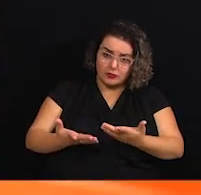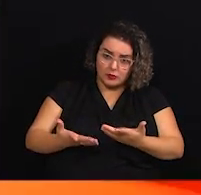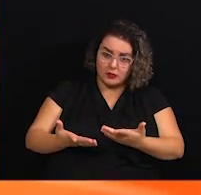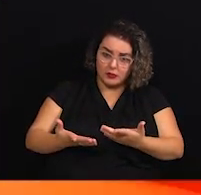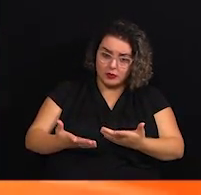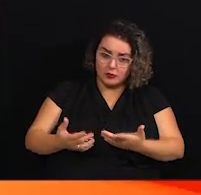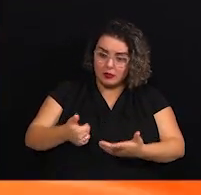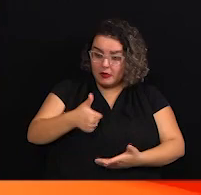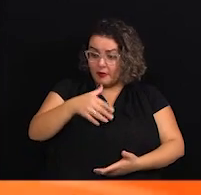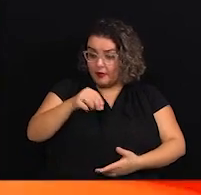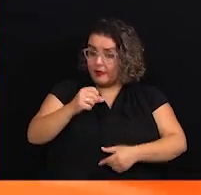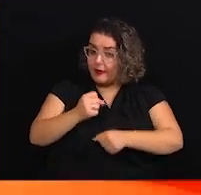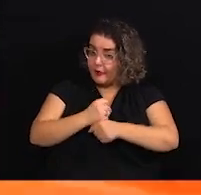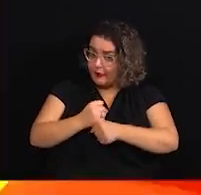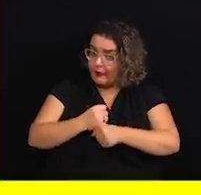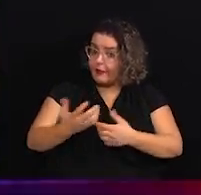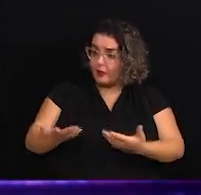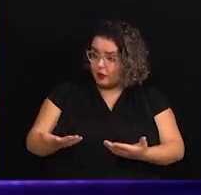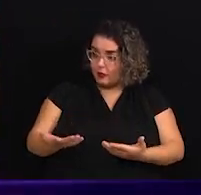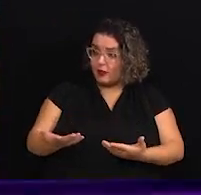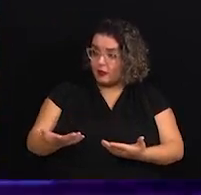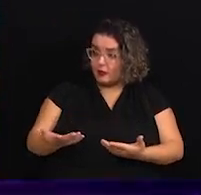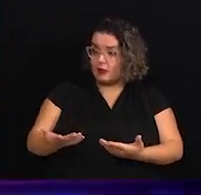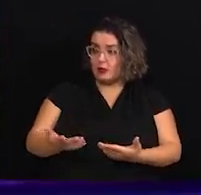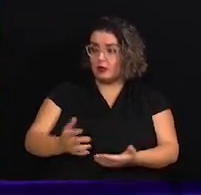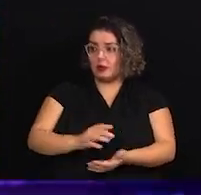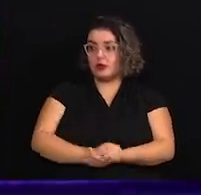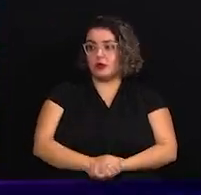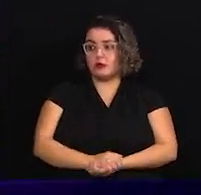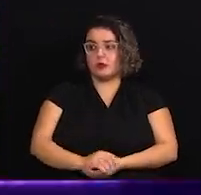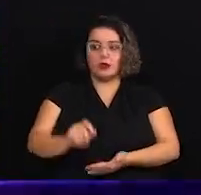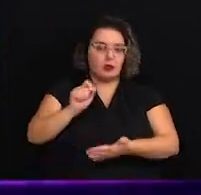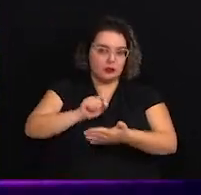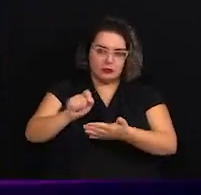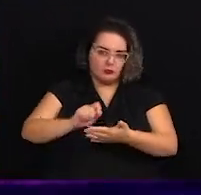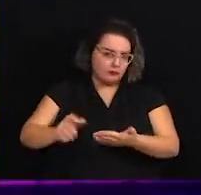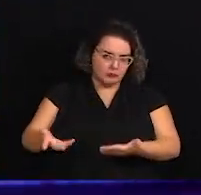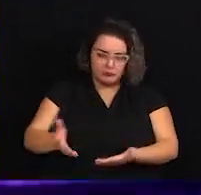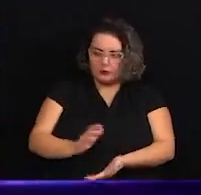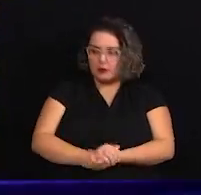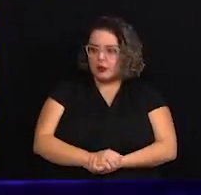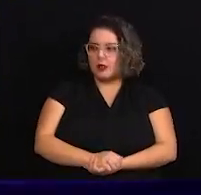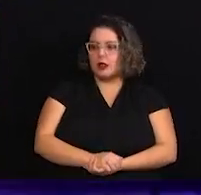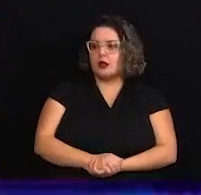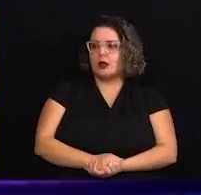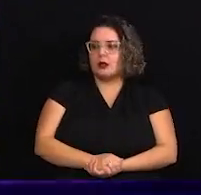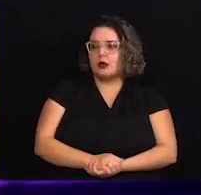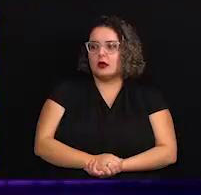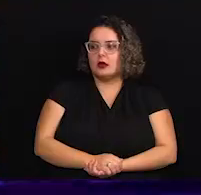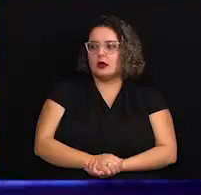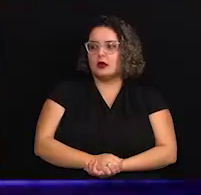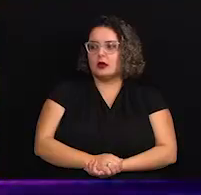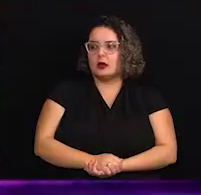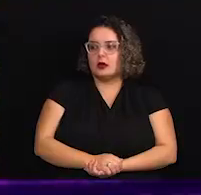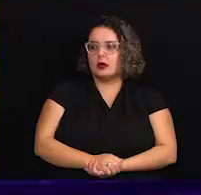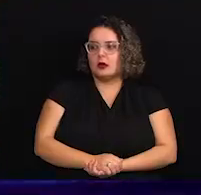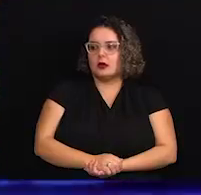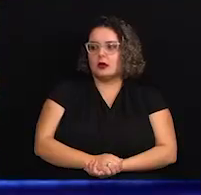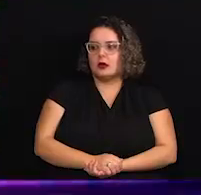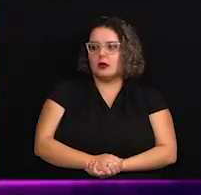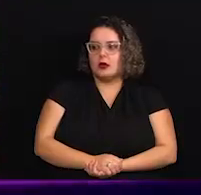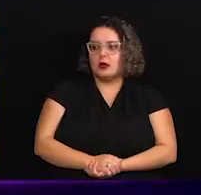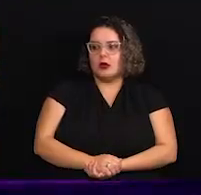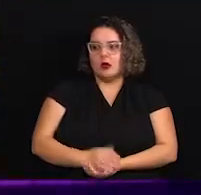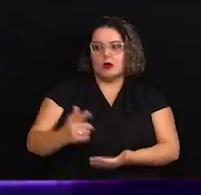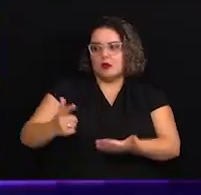levei 10 anos, enquanto, por exemplo, no meu primeiro romance, eu escrevi ele em menos de um ano. Então, pra você ter uma ideia. Livro de contos,